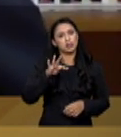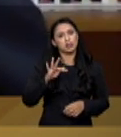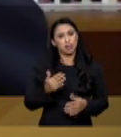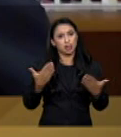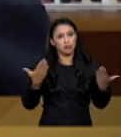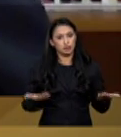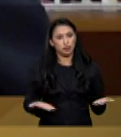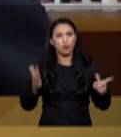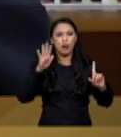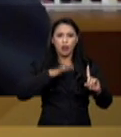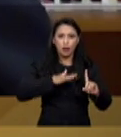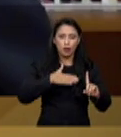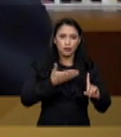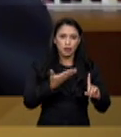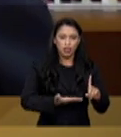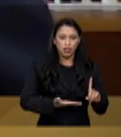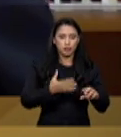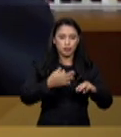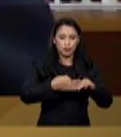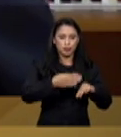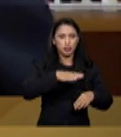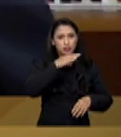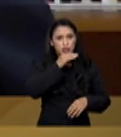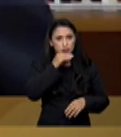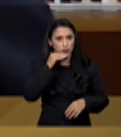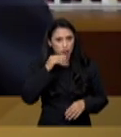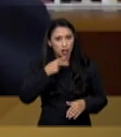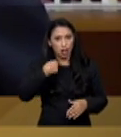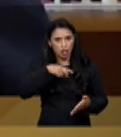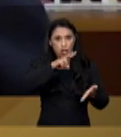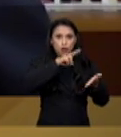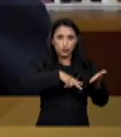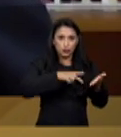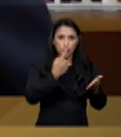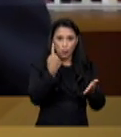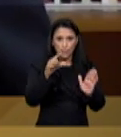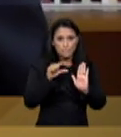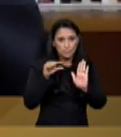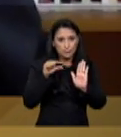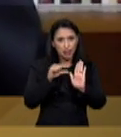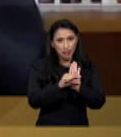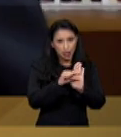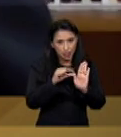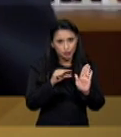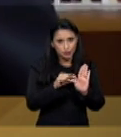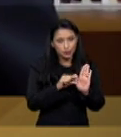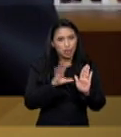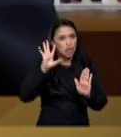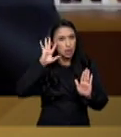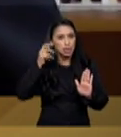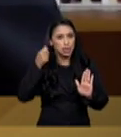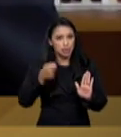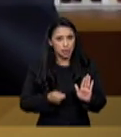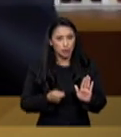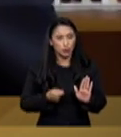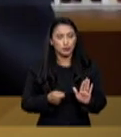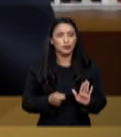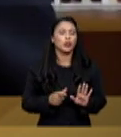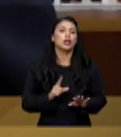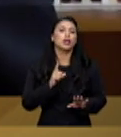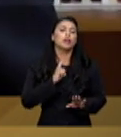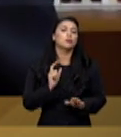em homenagem ao Celso, eu leio um parágrafo inteiro da decisão dele, porque aqui